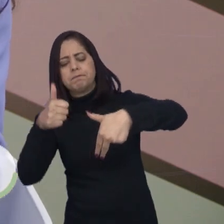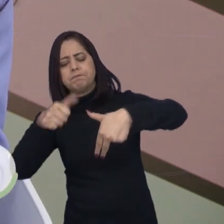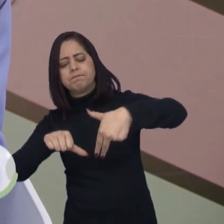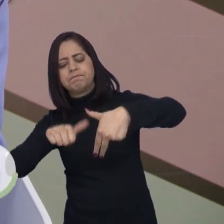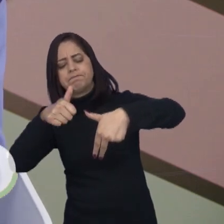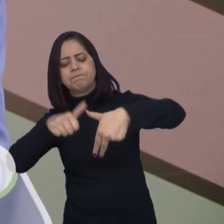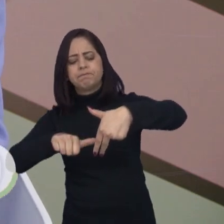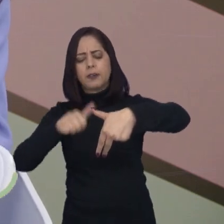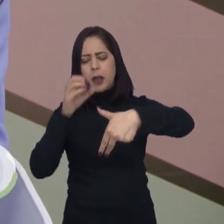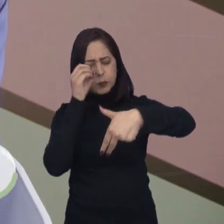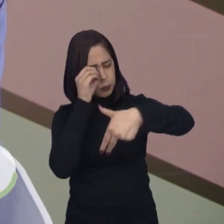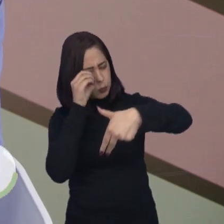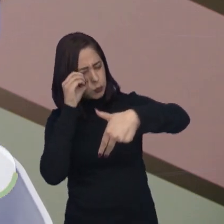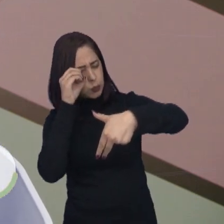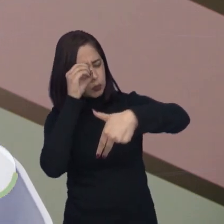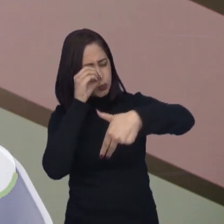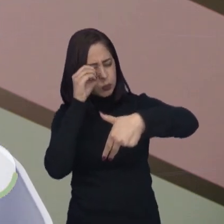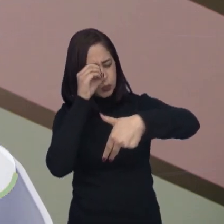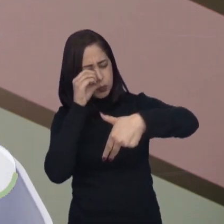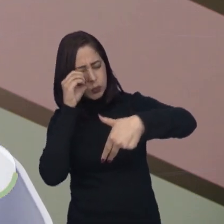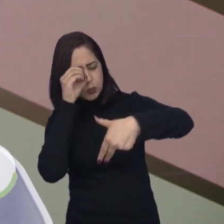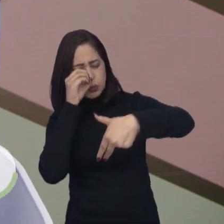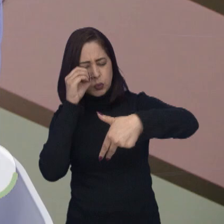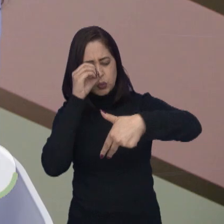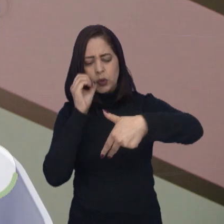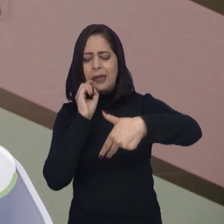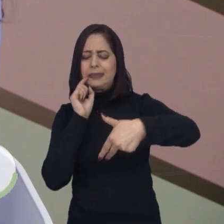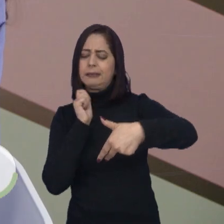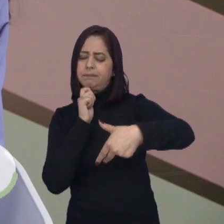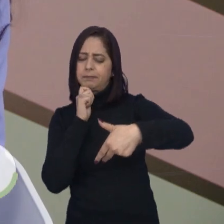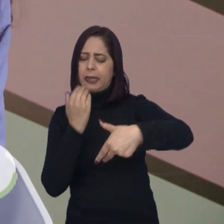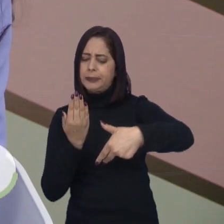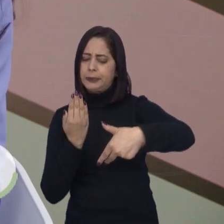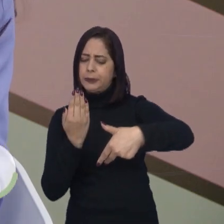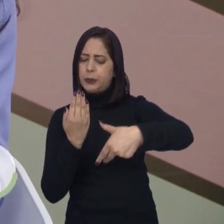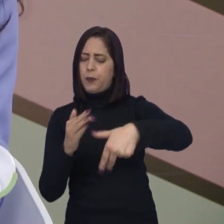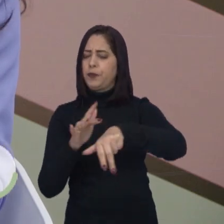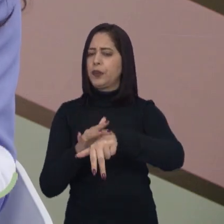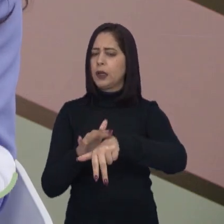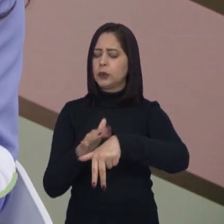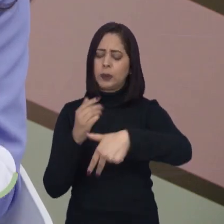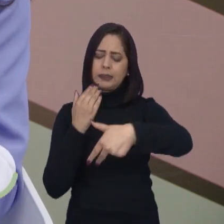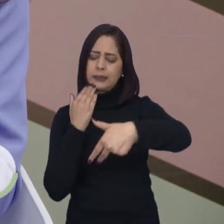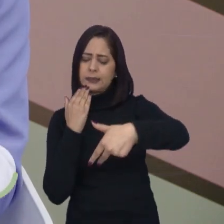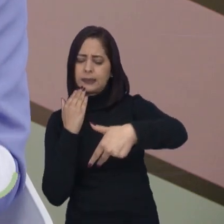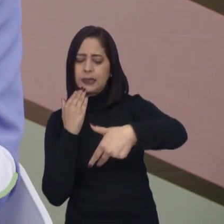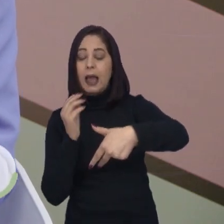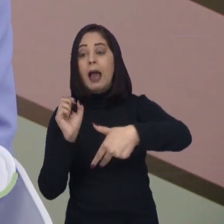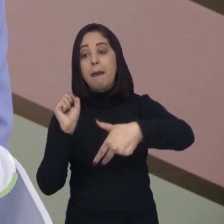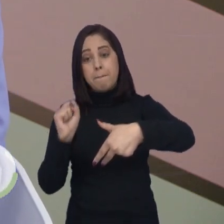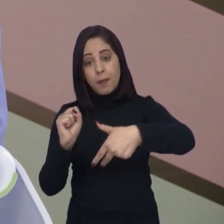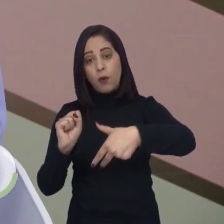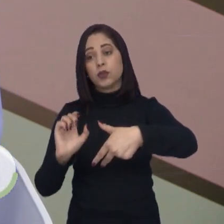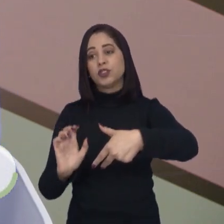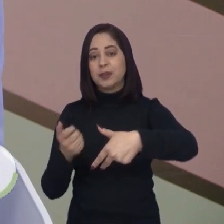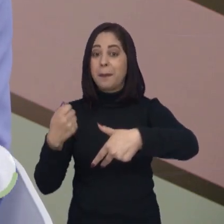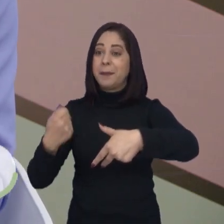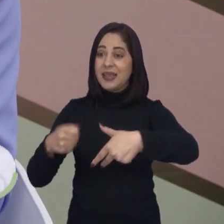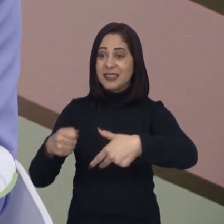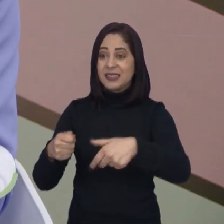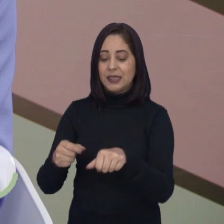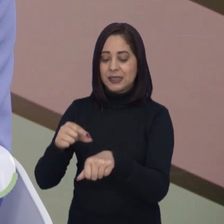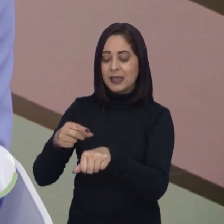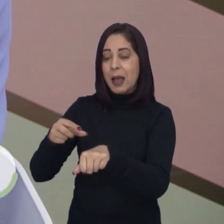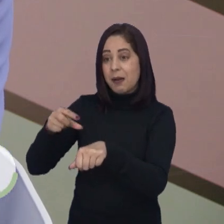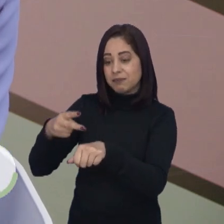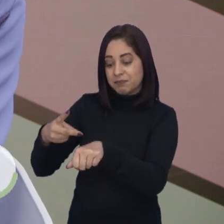já desconfia, né? Faz uma hipótese diagnóstica daquela lesão e aí pode precisar de uma